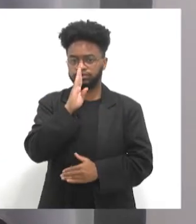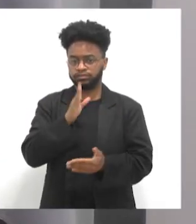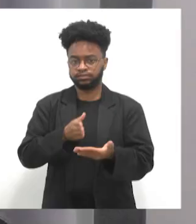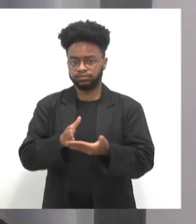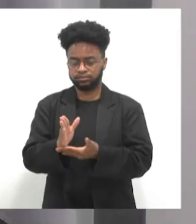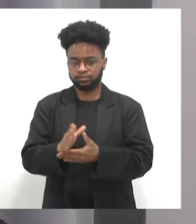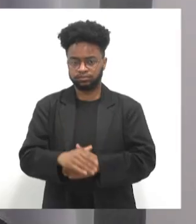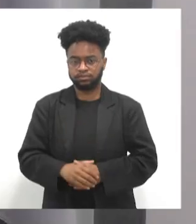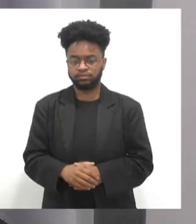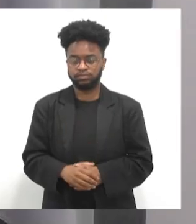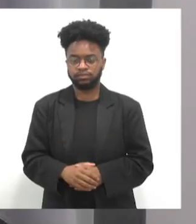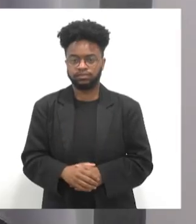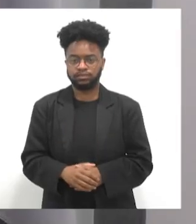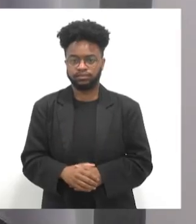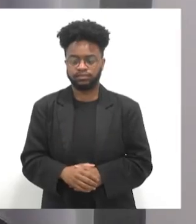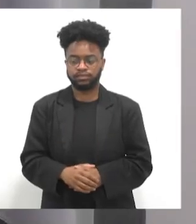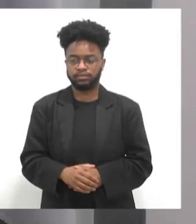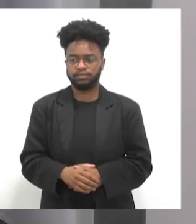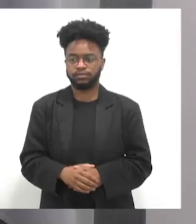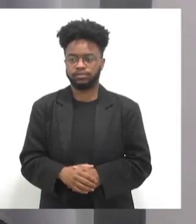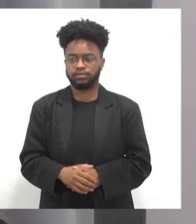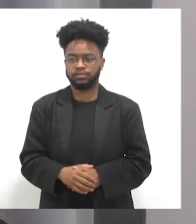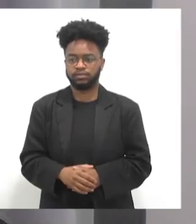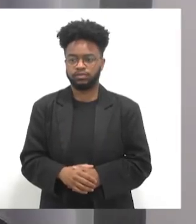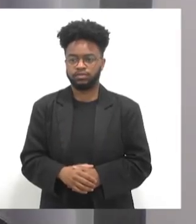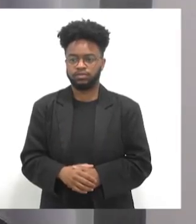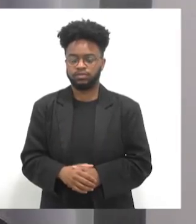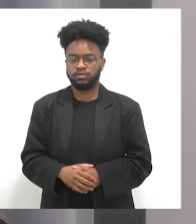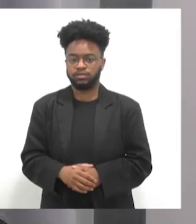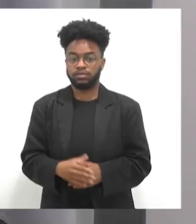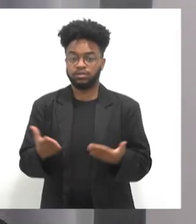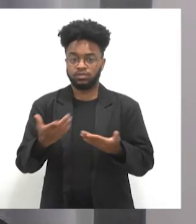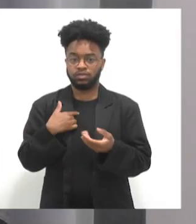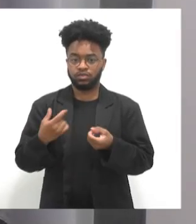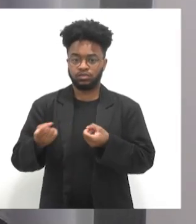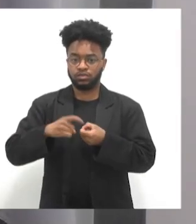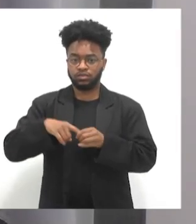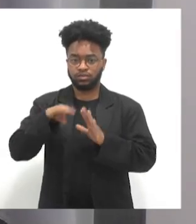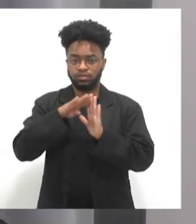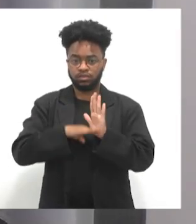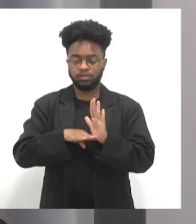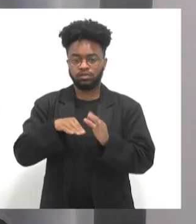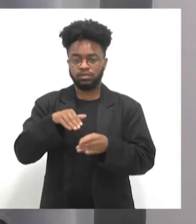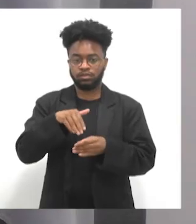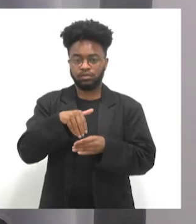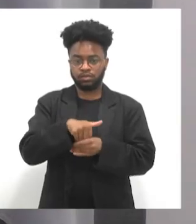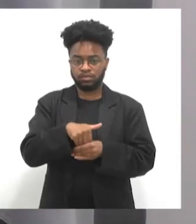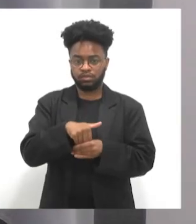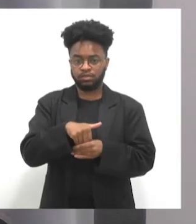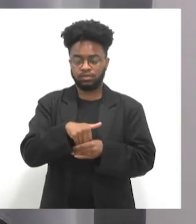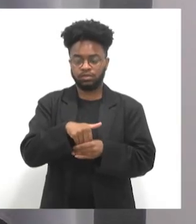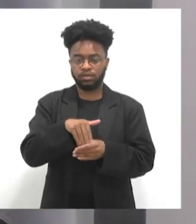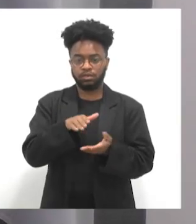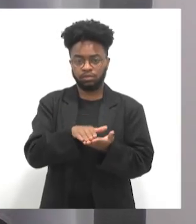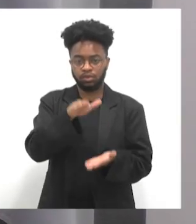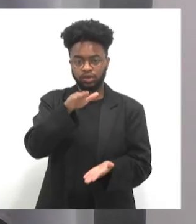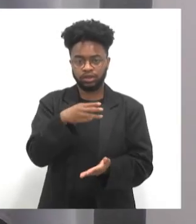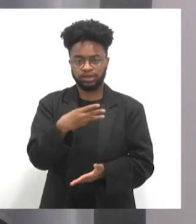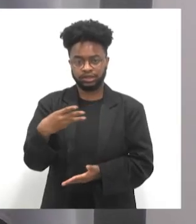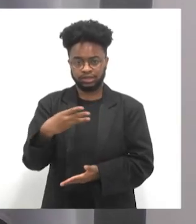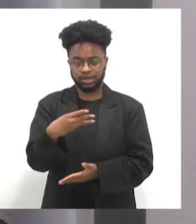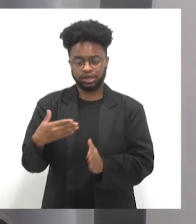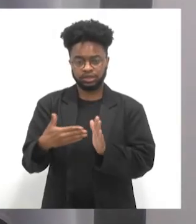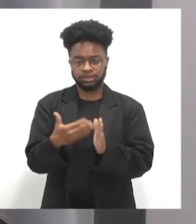permaneçam como estão, aprovado. Então, vou retomando a votação por blocos, que vai do 33 ao 60, incluindo